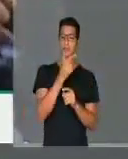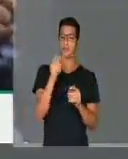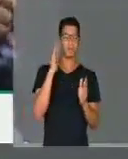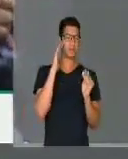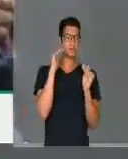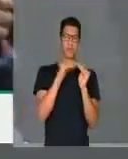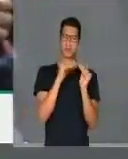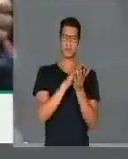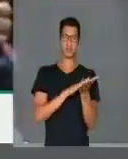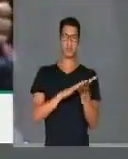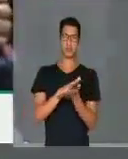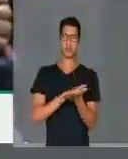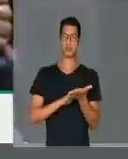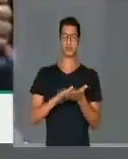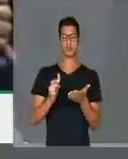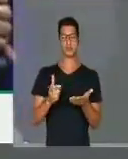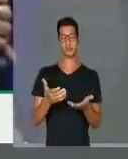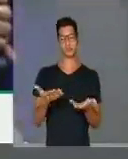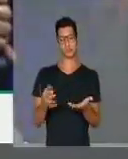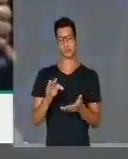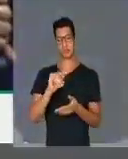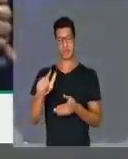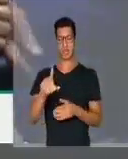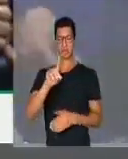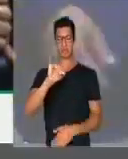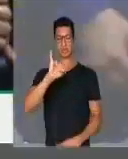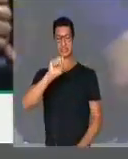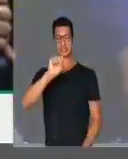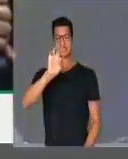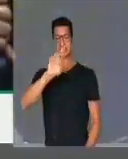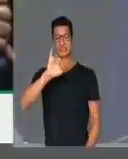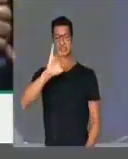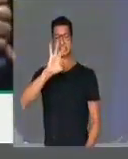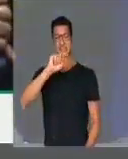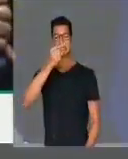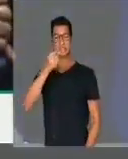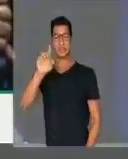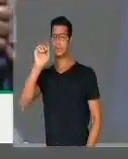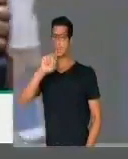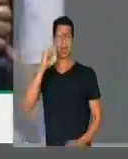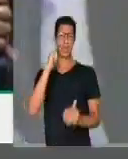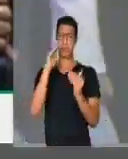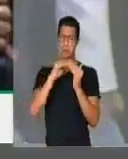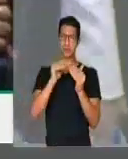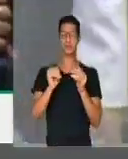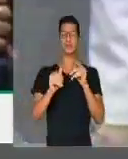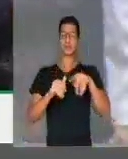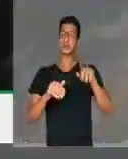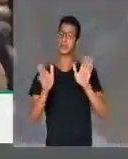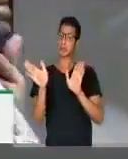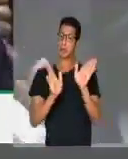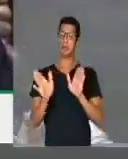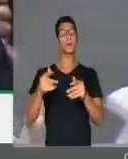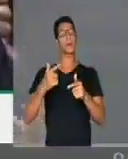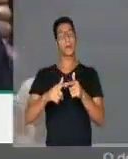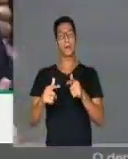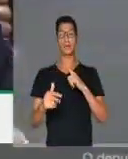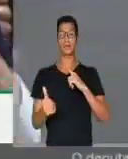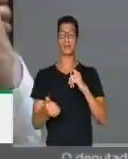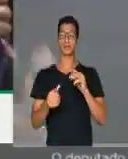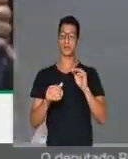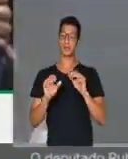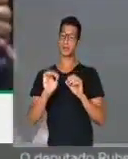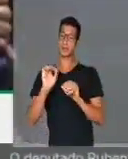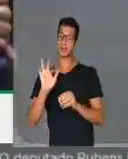não é consenso esse tal de distritão. E como distritão não é consenso, via de consequência,